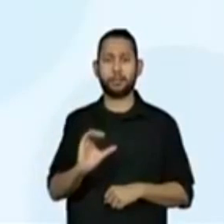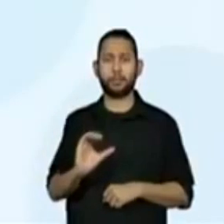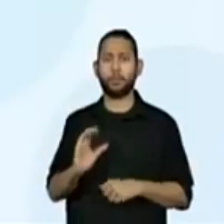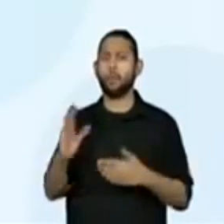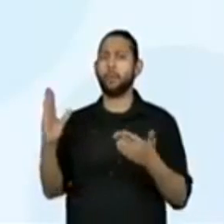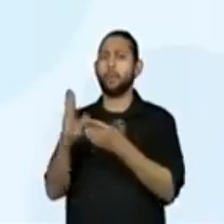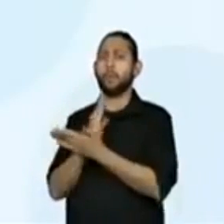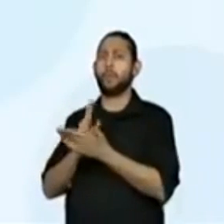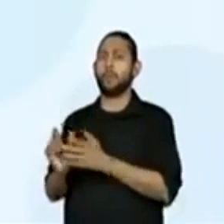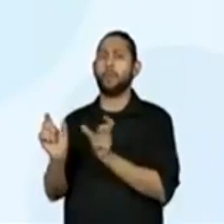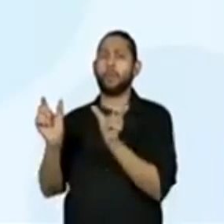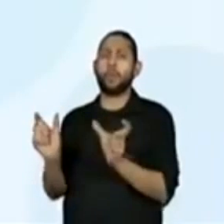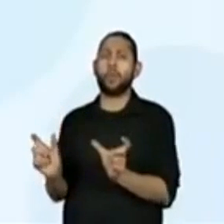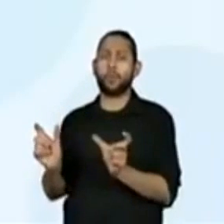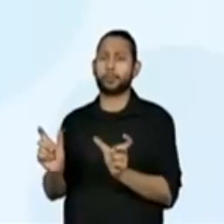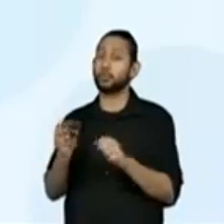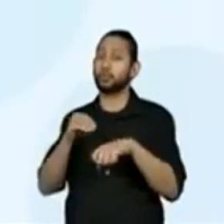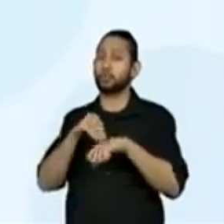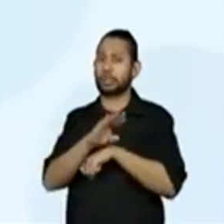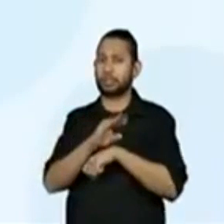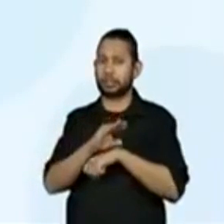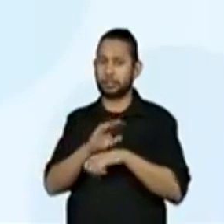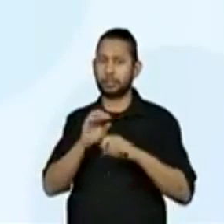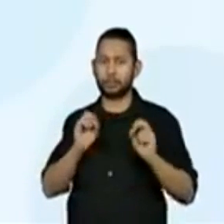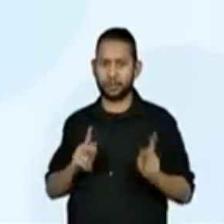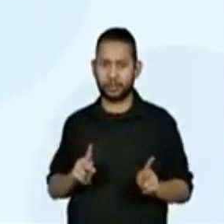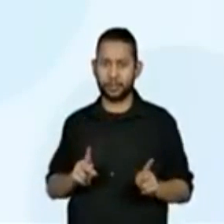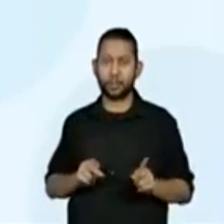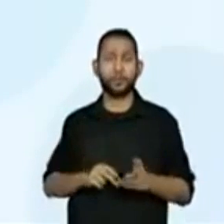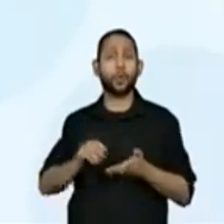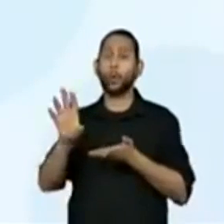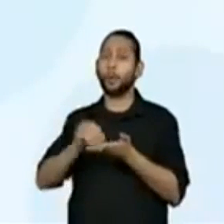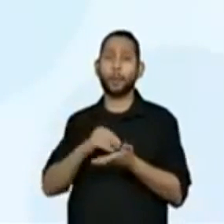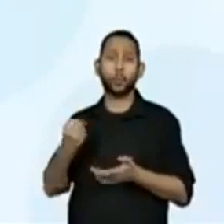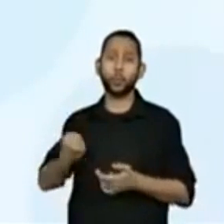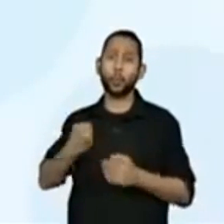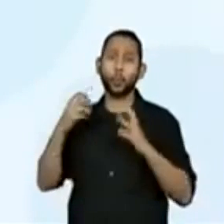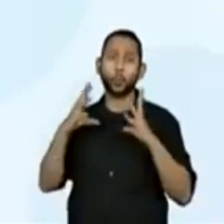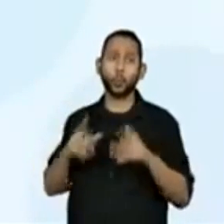2,26. Pessoal, a dica, eu vou copiar todo esse número.